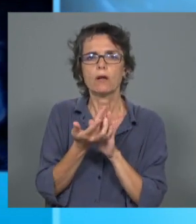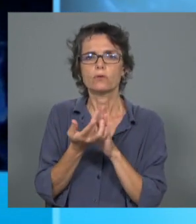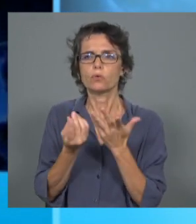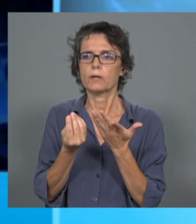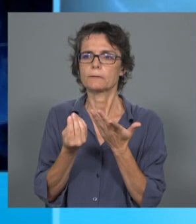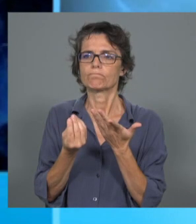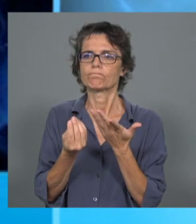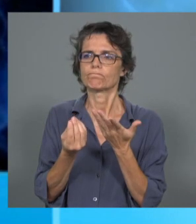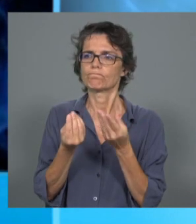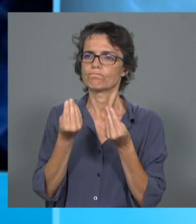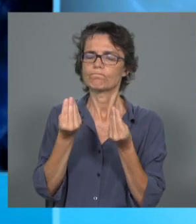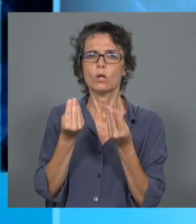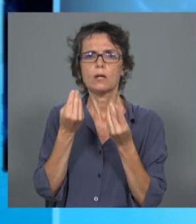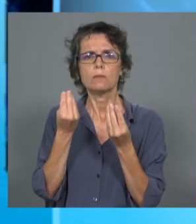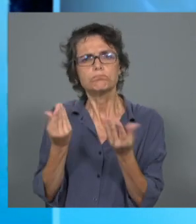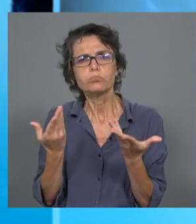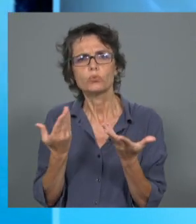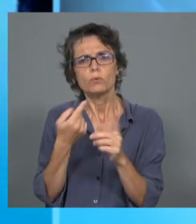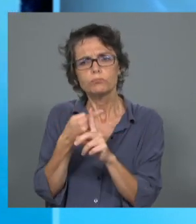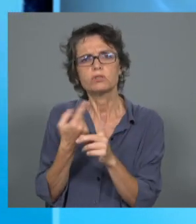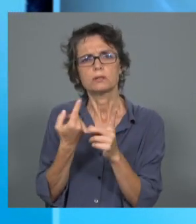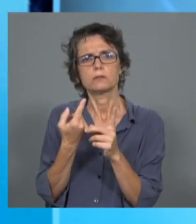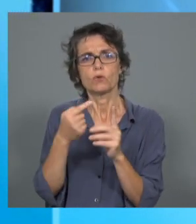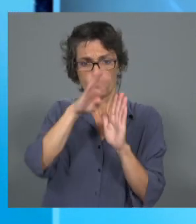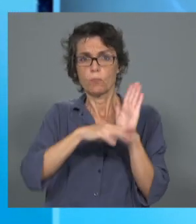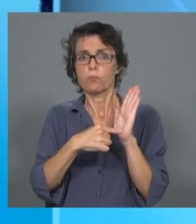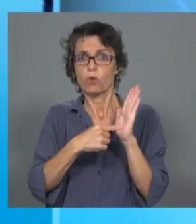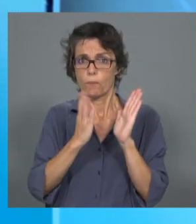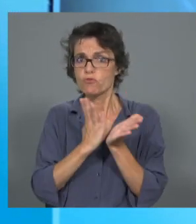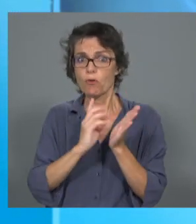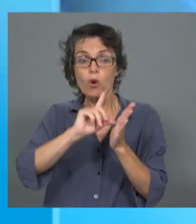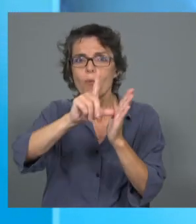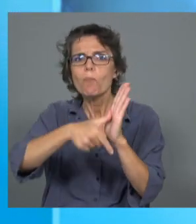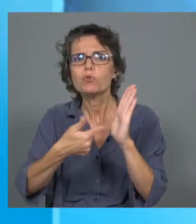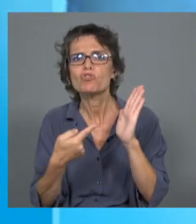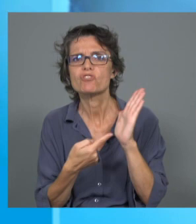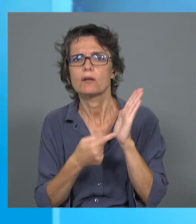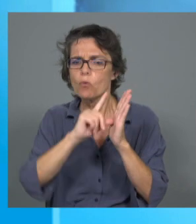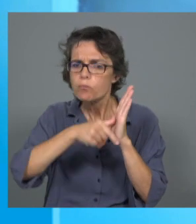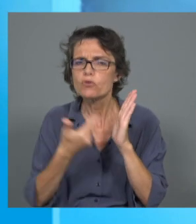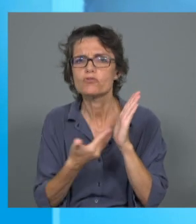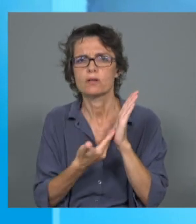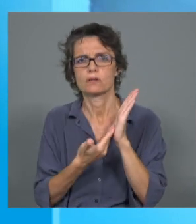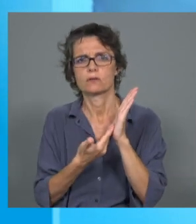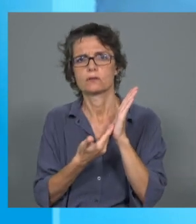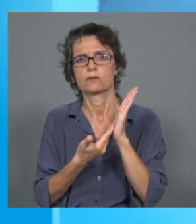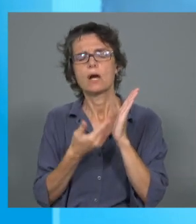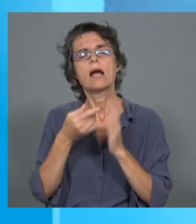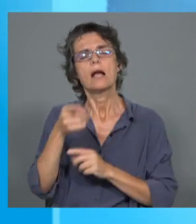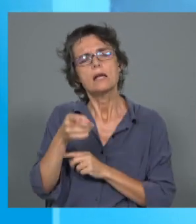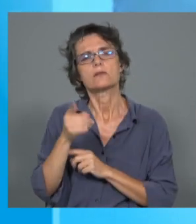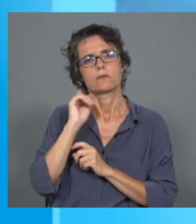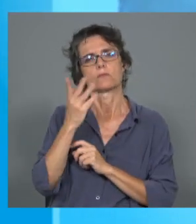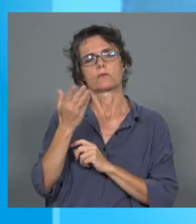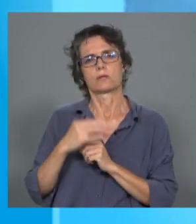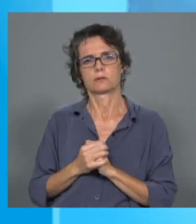este programa, não é? Que é um projeto, não é só um programa, é um projeto, não é? E acho que essa originalidade realmente foi uma das coisas